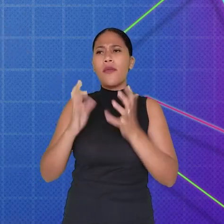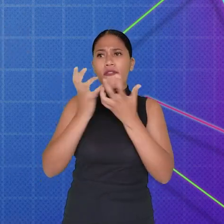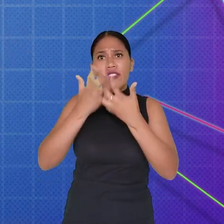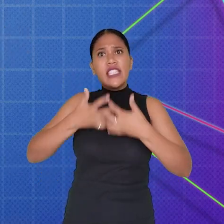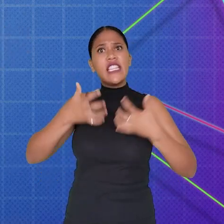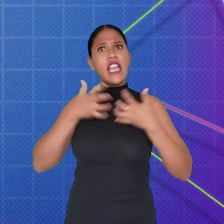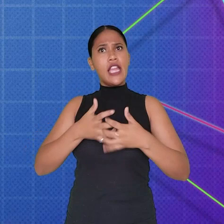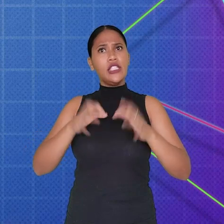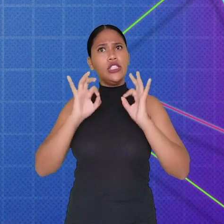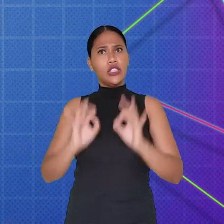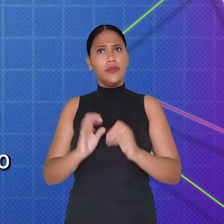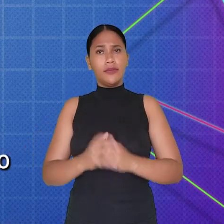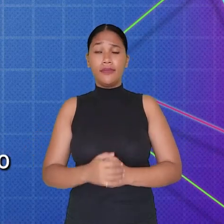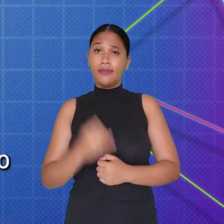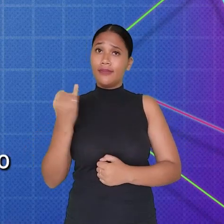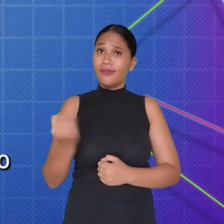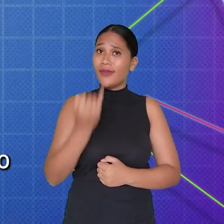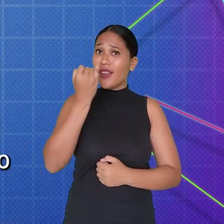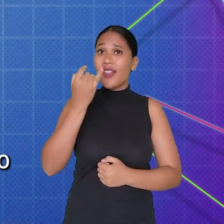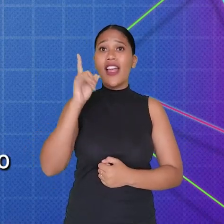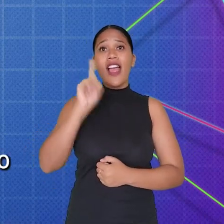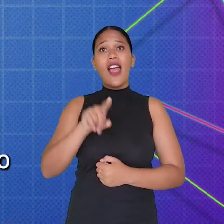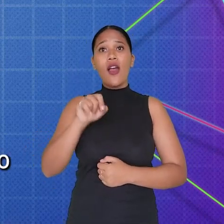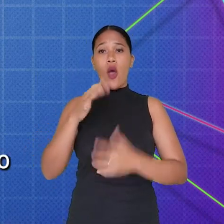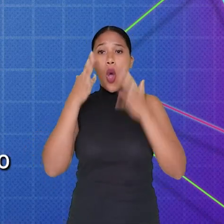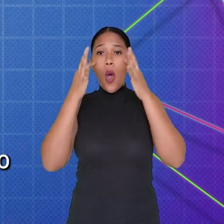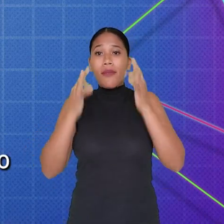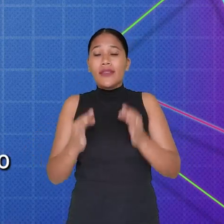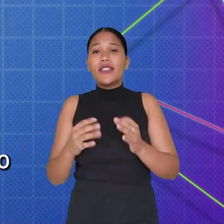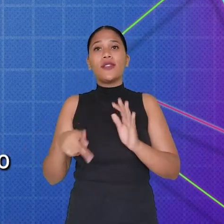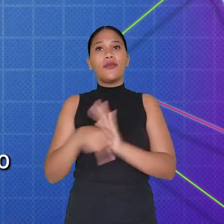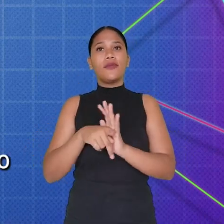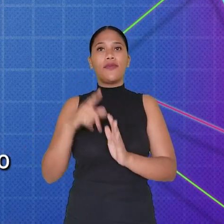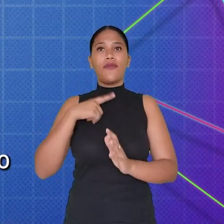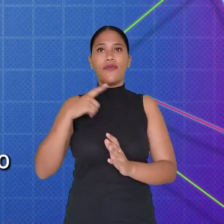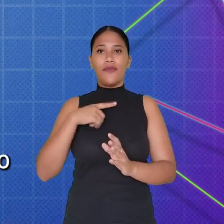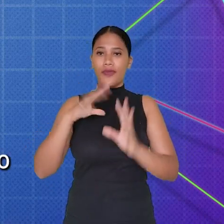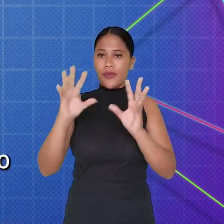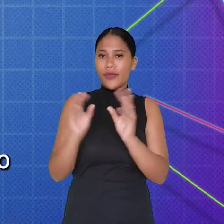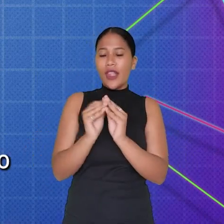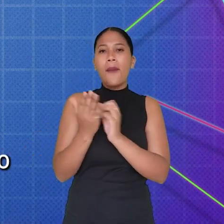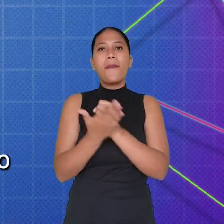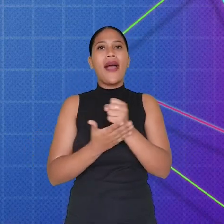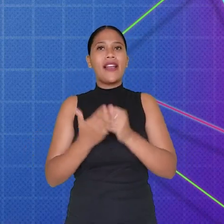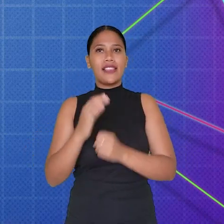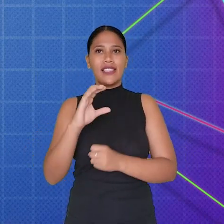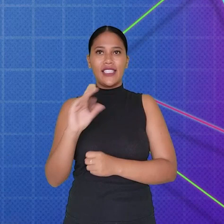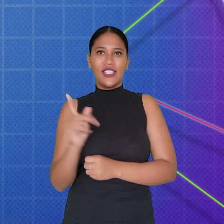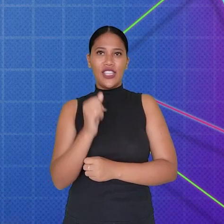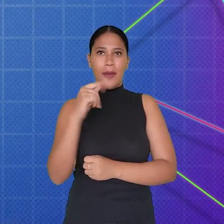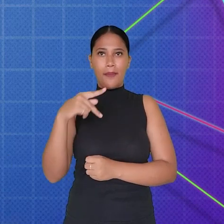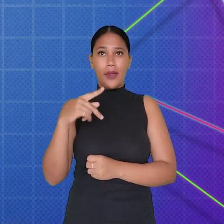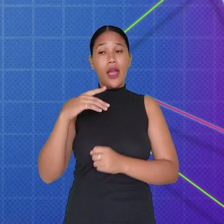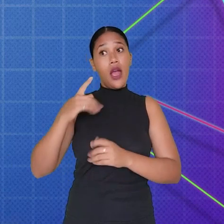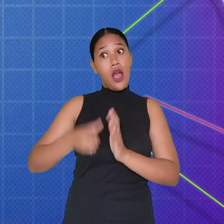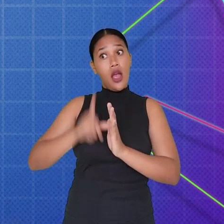forma eficiente. É importantíssimo ter uma compreensão sólida da sintaxe básica de C# antes de avançar para